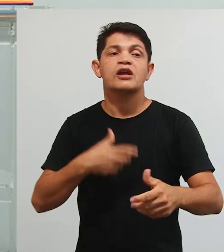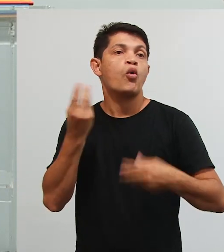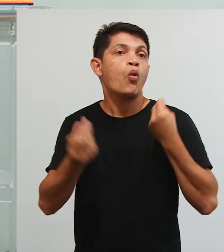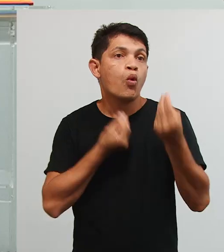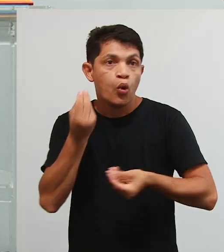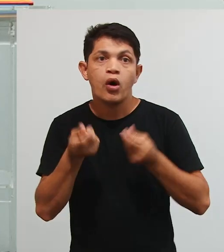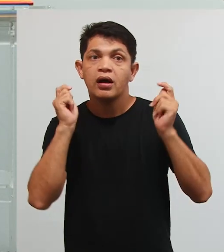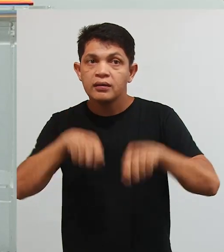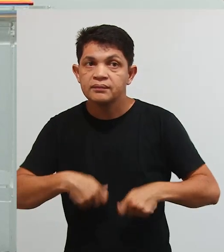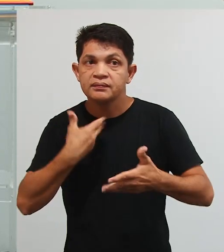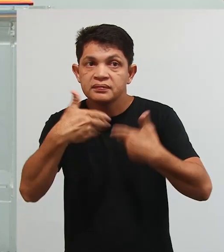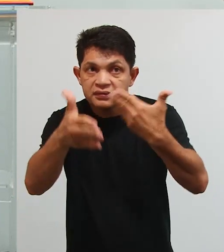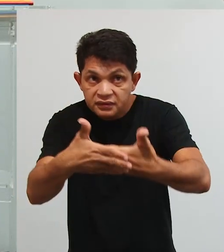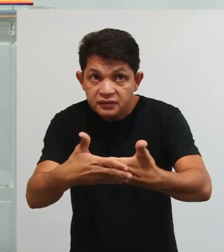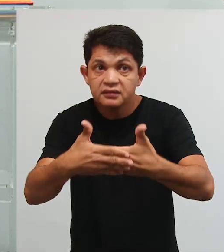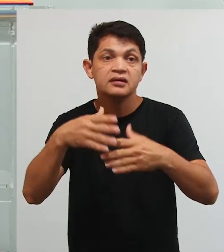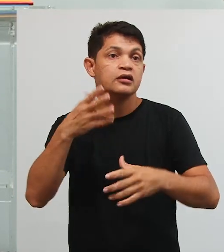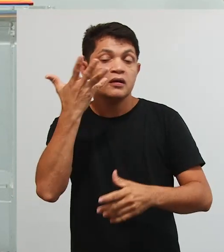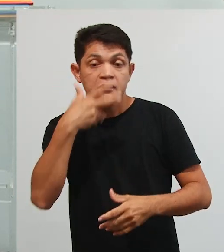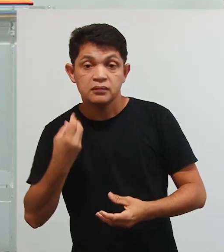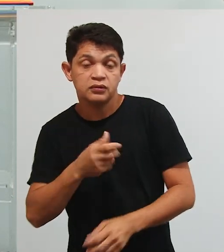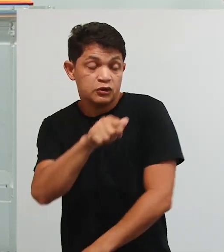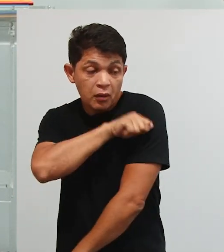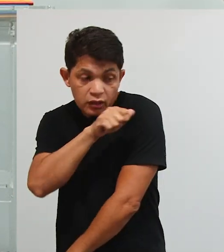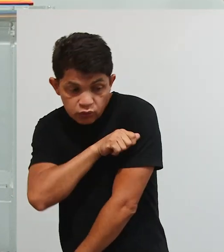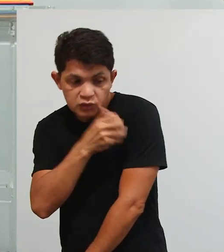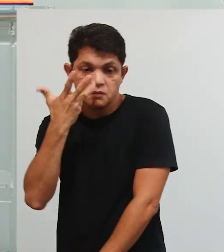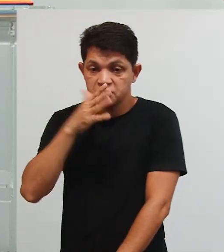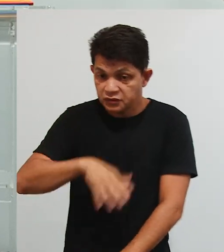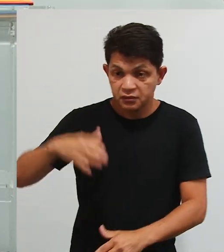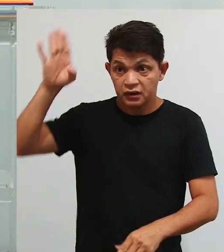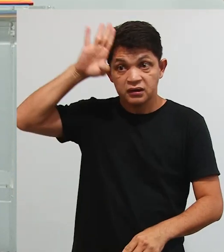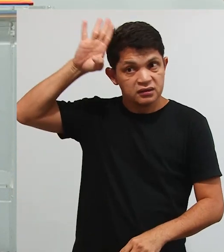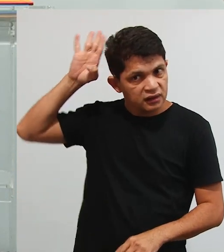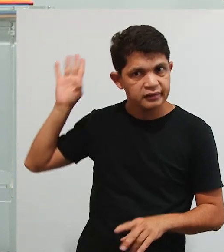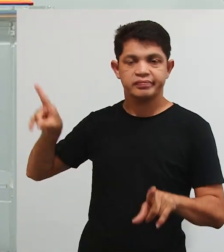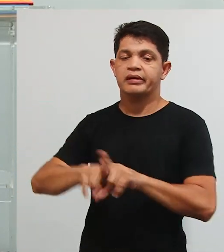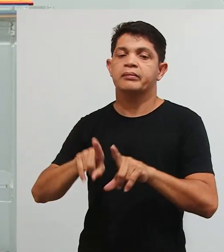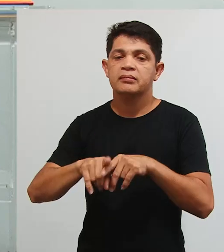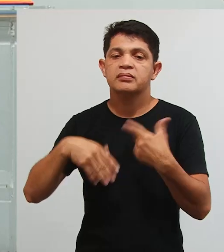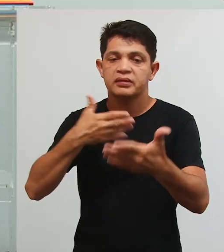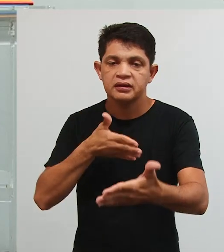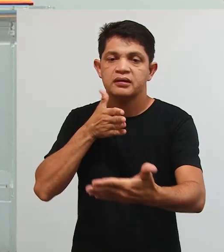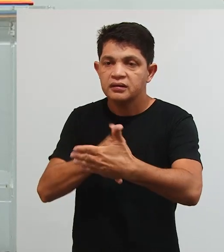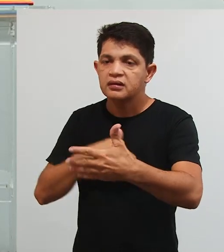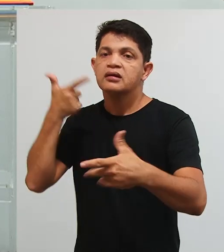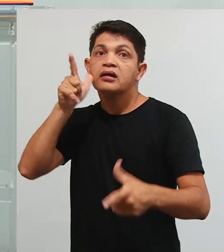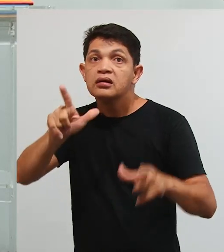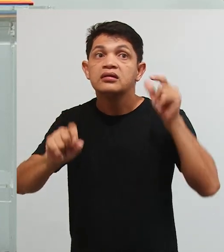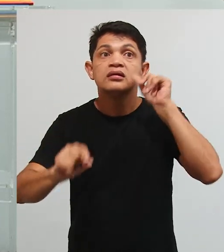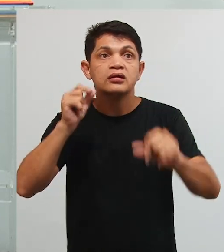as soluções. A gente pensamos as soluções colaborativamente, coletivamente,